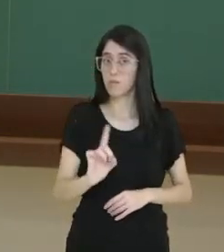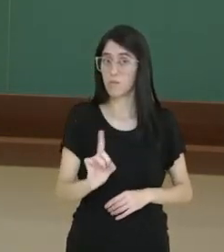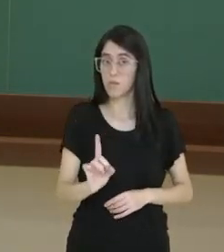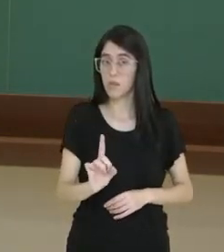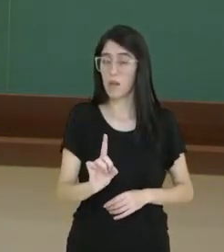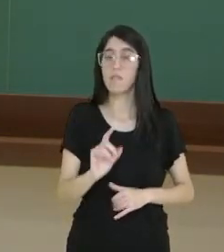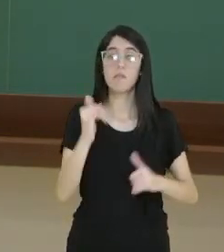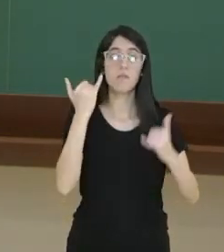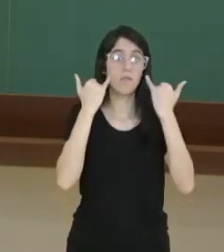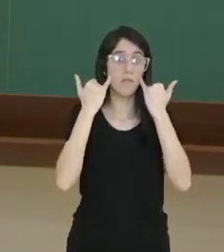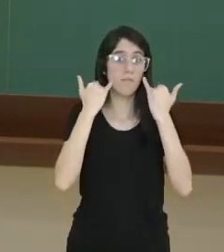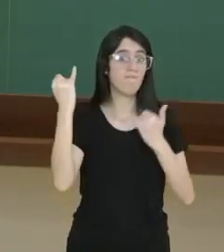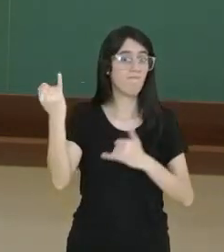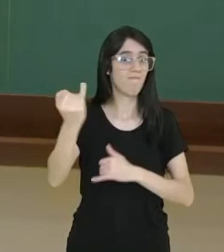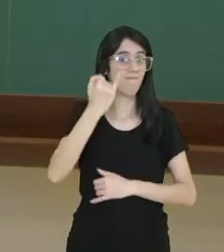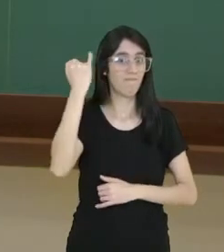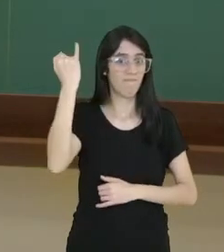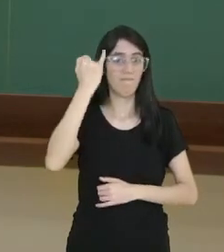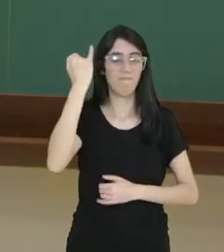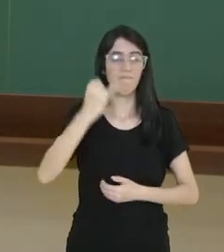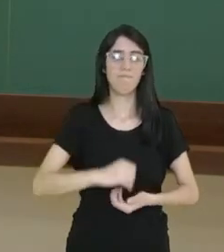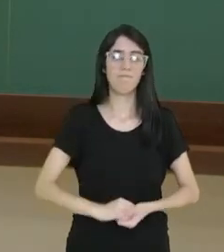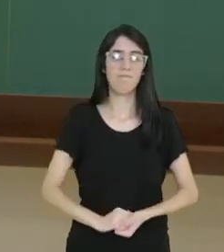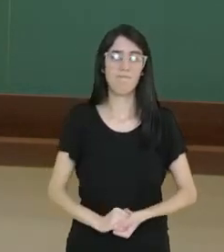Essa informação é bem importante.